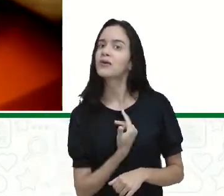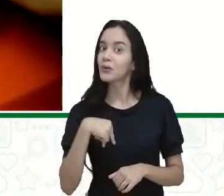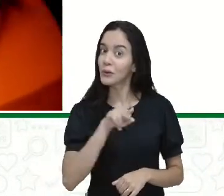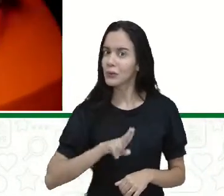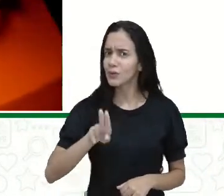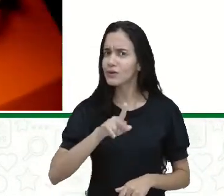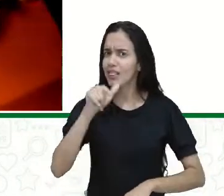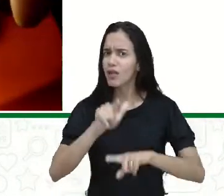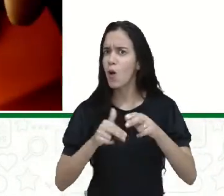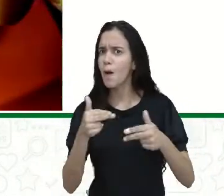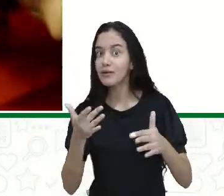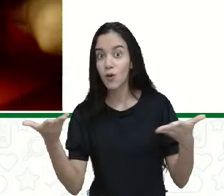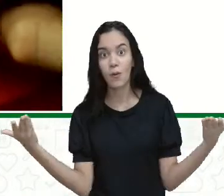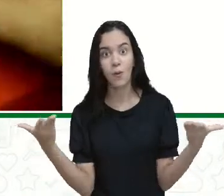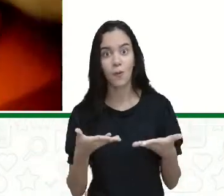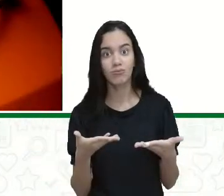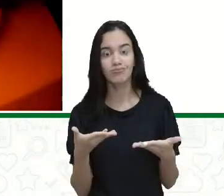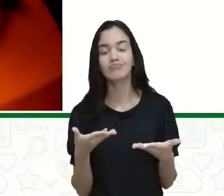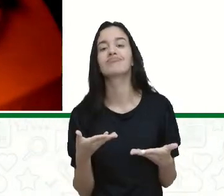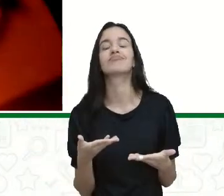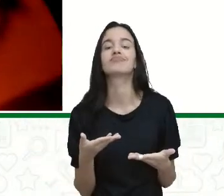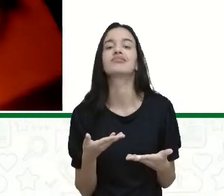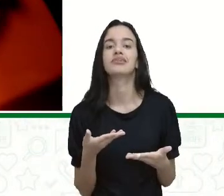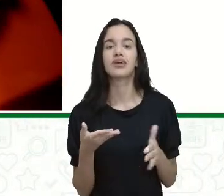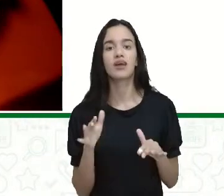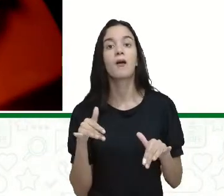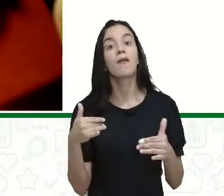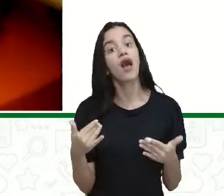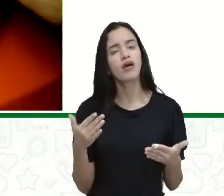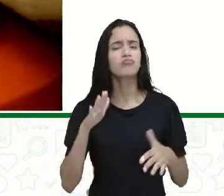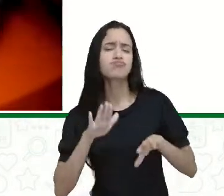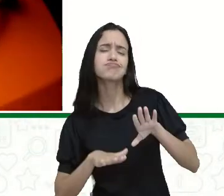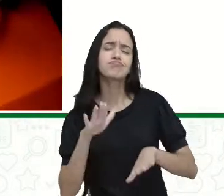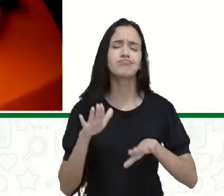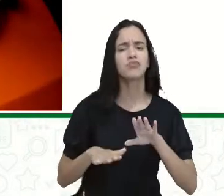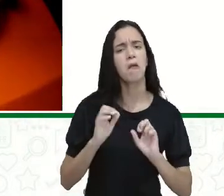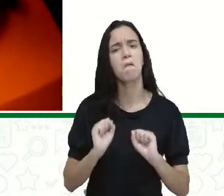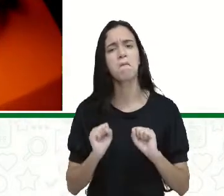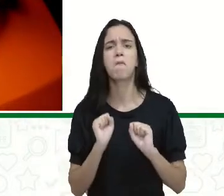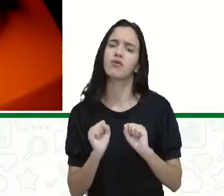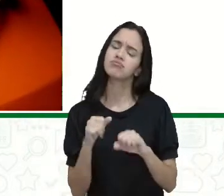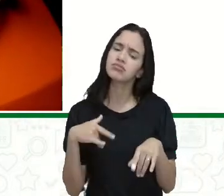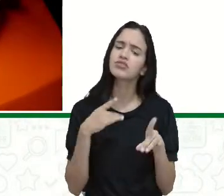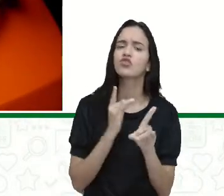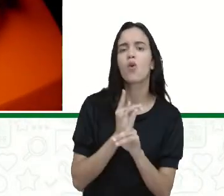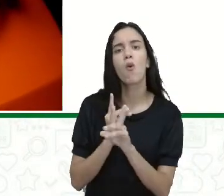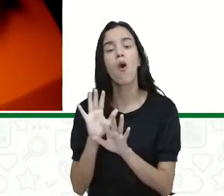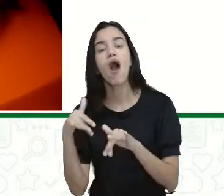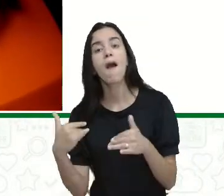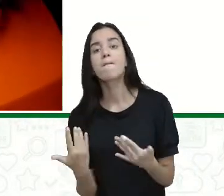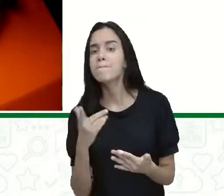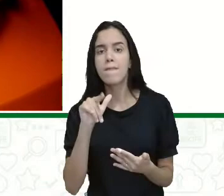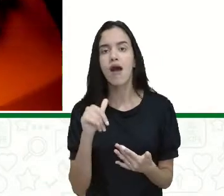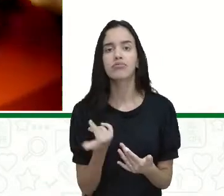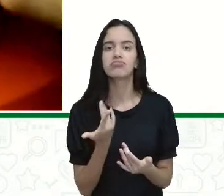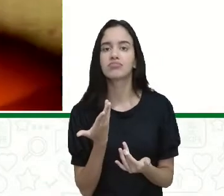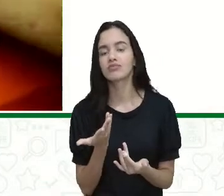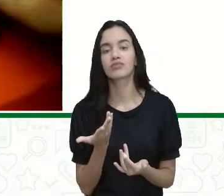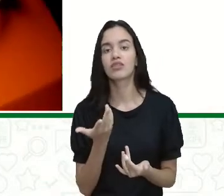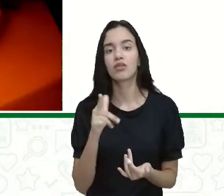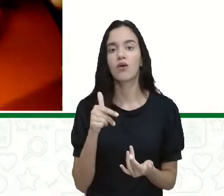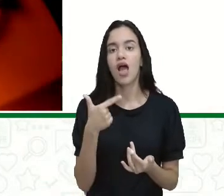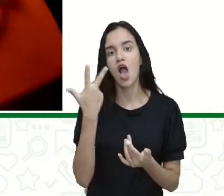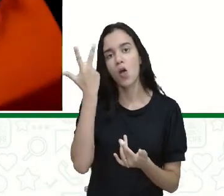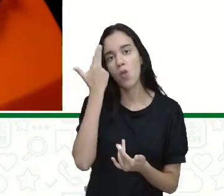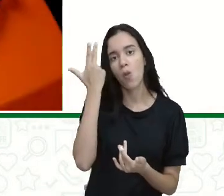tipo de objeto hoje em dia? Às vezes até pode ser que a gente encontre, mas não é tão habitual, não é?